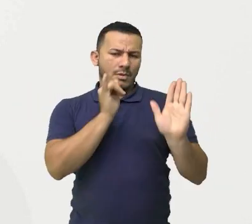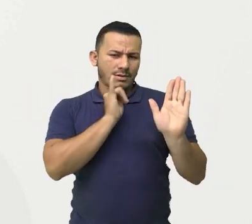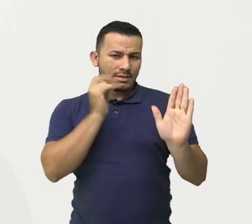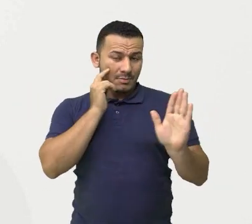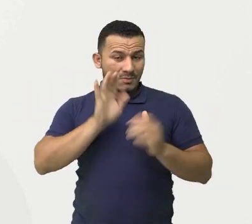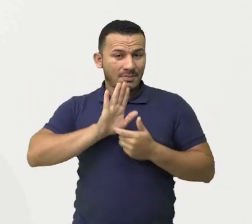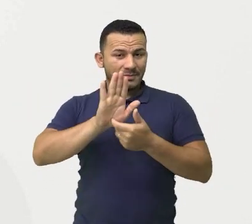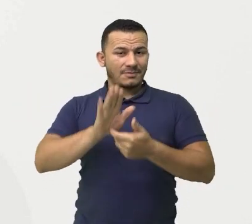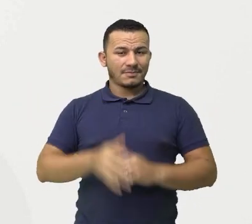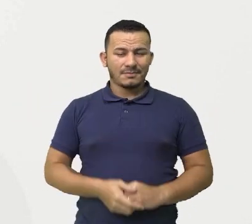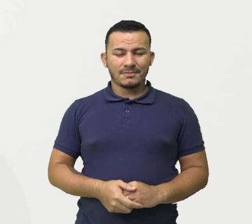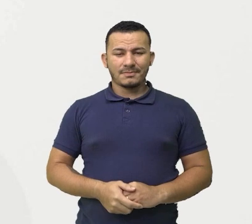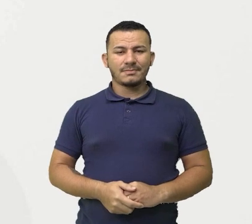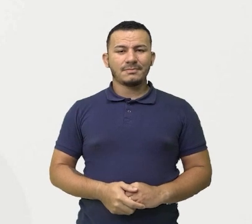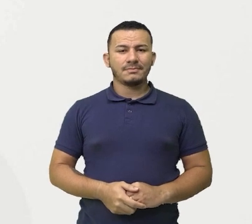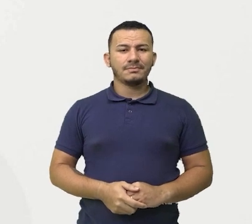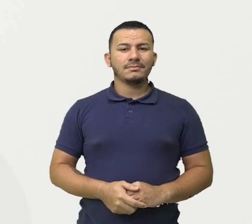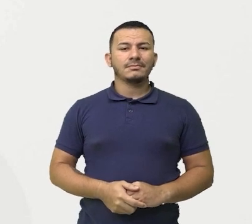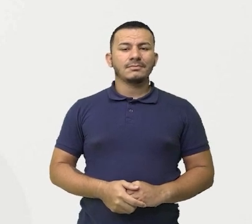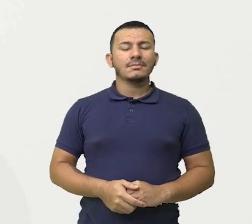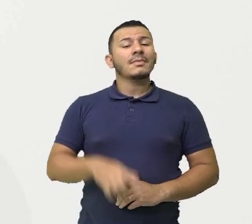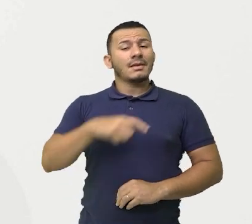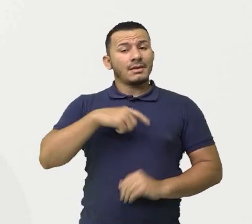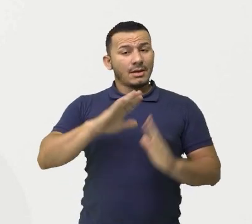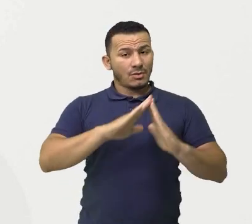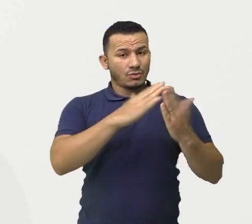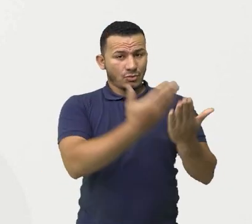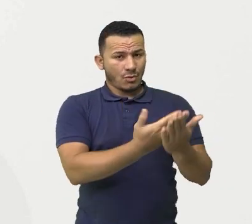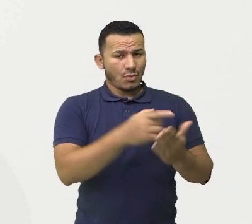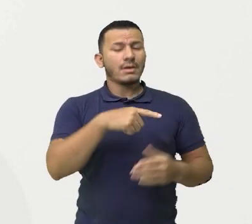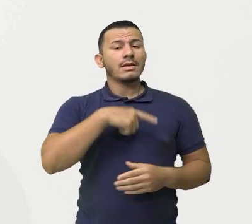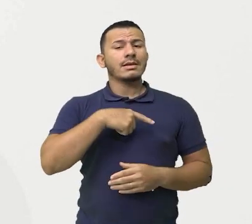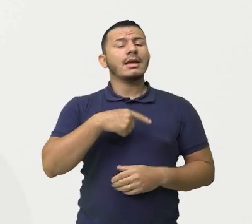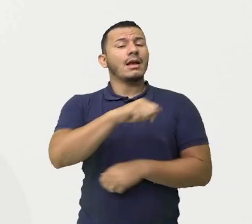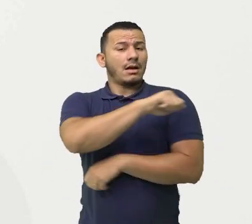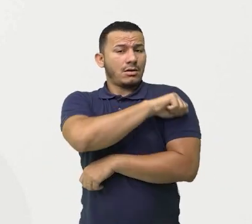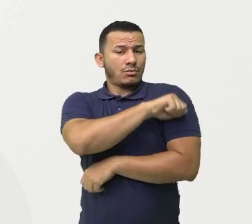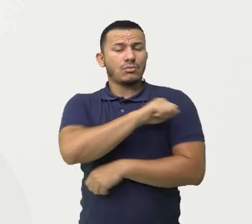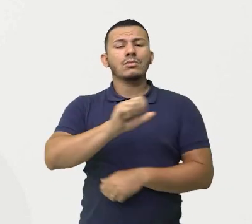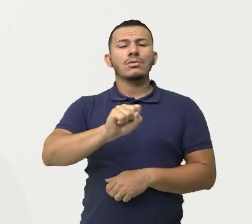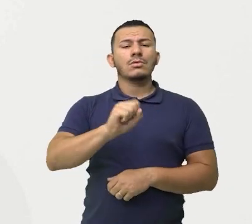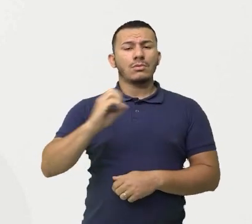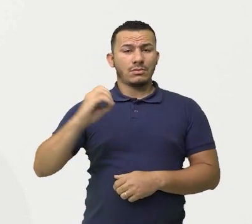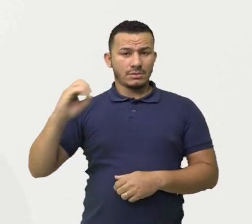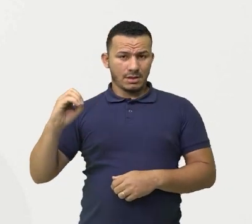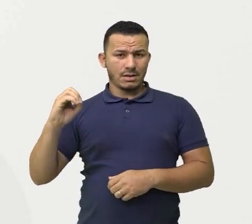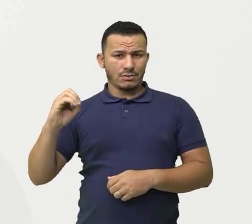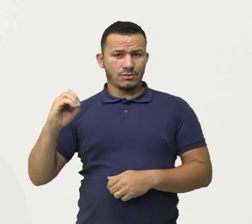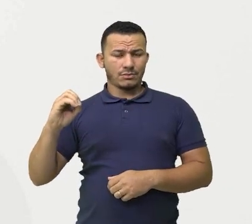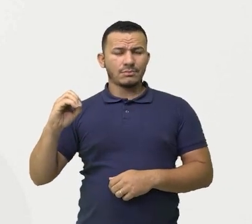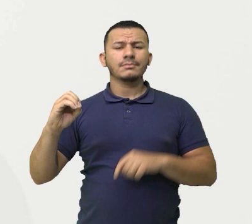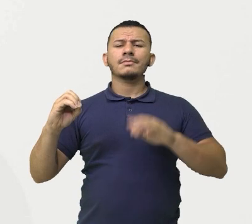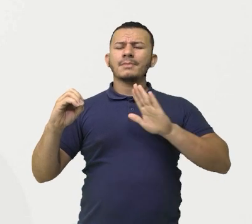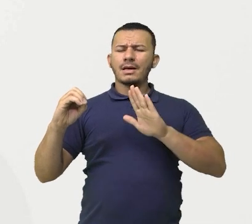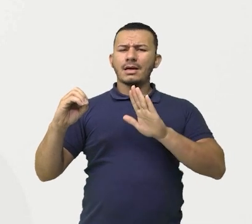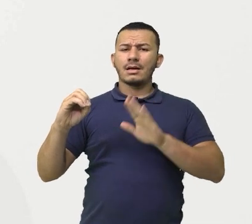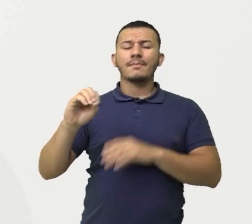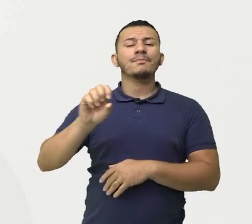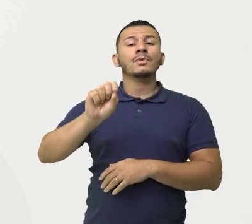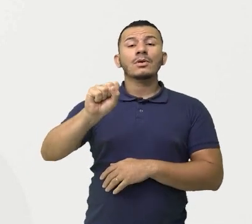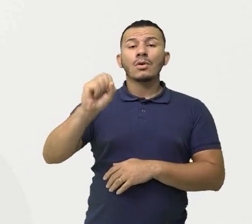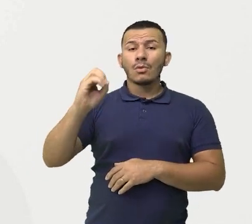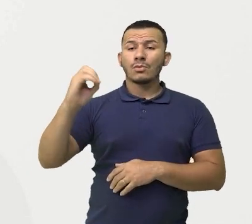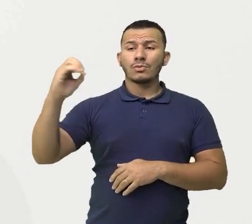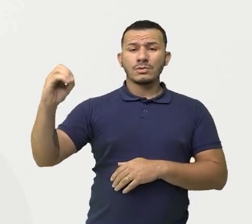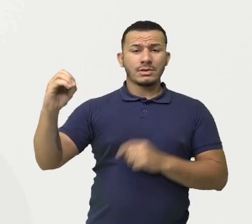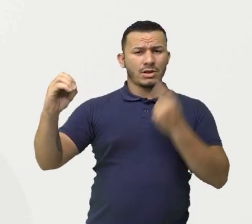aqui para vocês. Em uma escola, há 800 alunos. Assim, sem